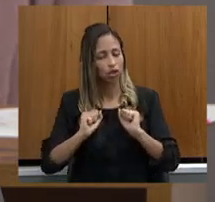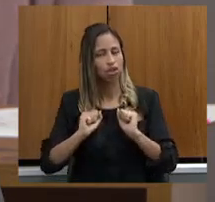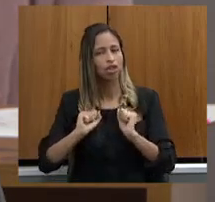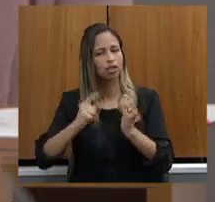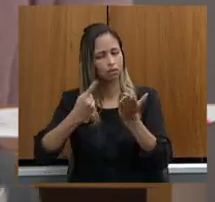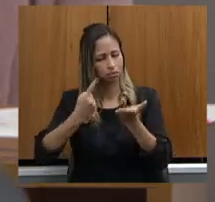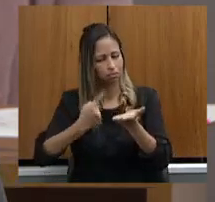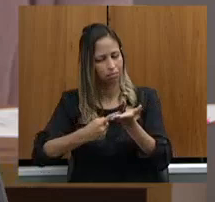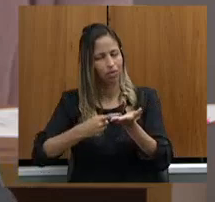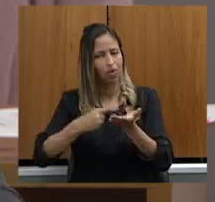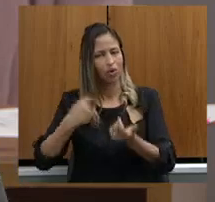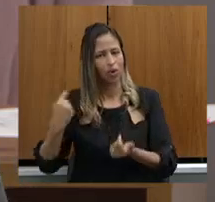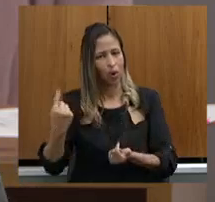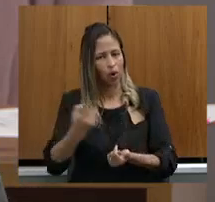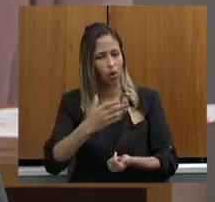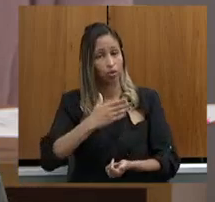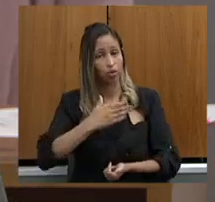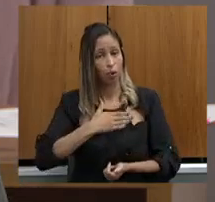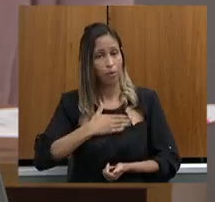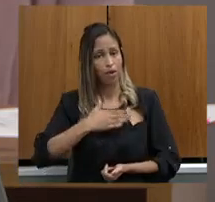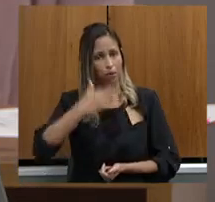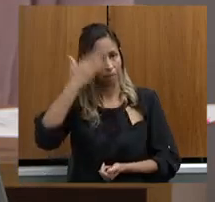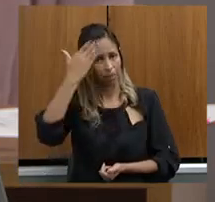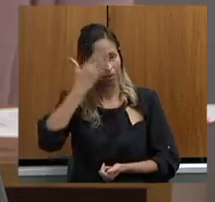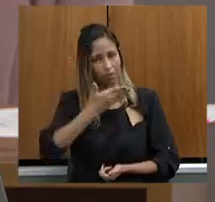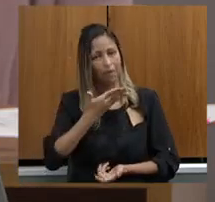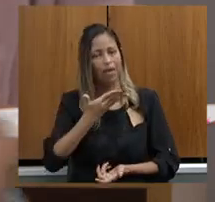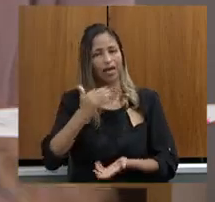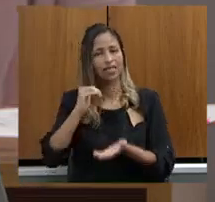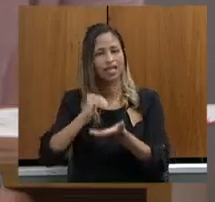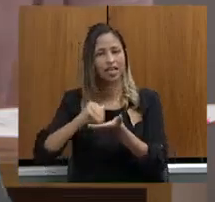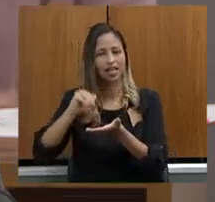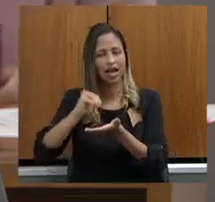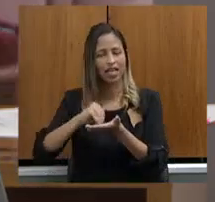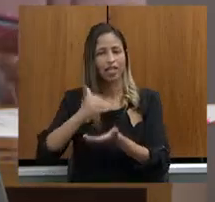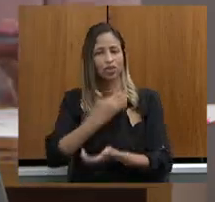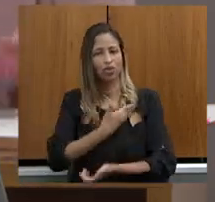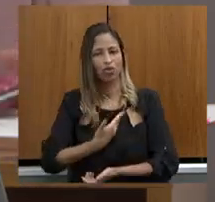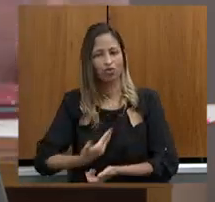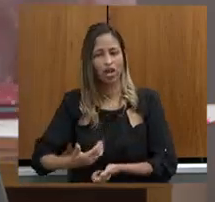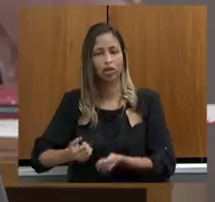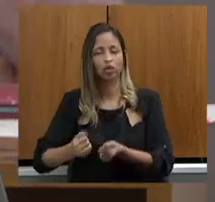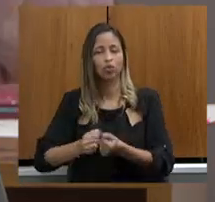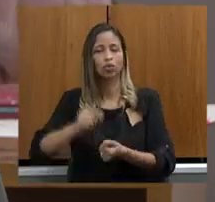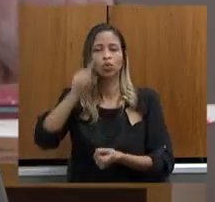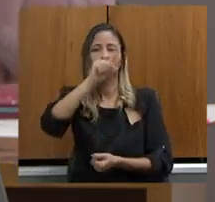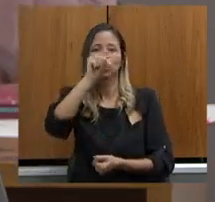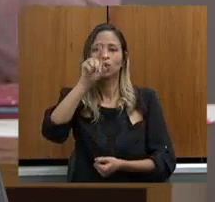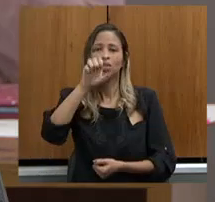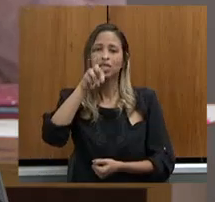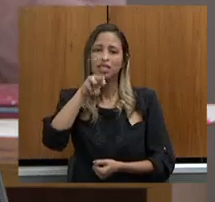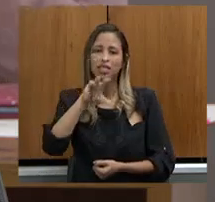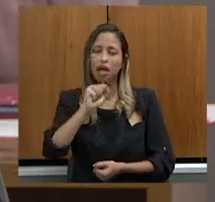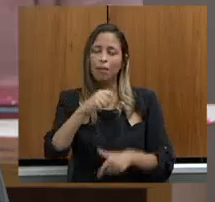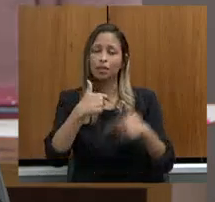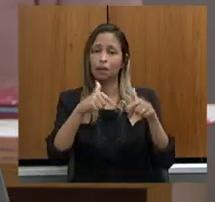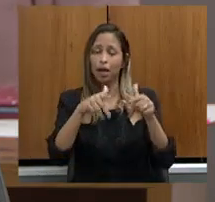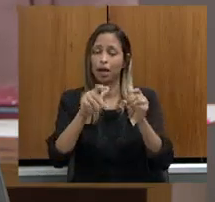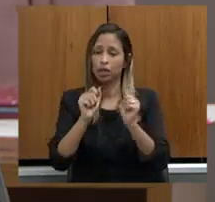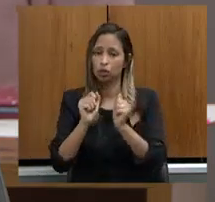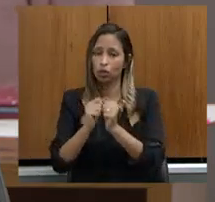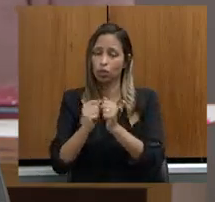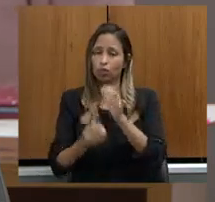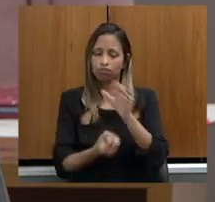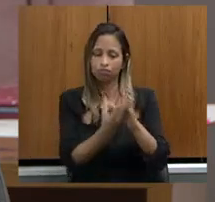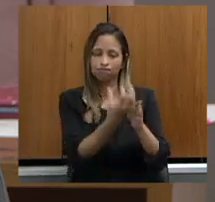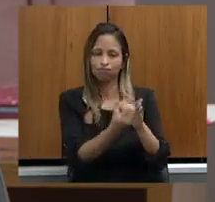no governo do estado pode contar comigo pessoalmente a frente da secretaria de governo com o nosso Governador Romeu Zema de estarmos sempre trabalhando juntos e construindo